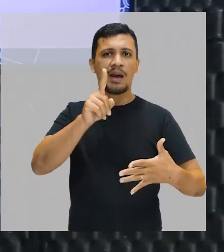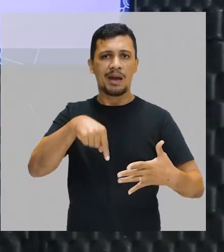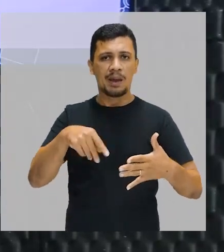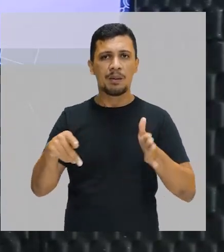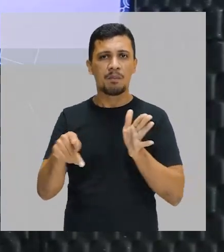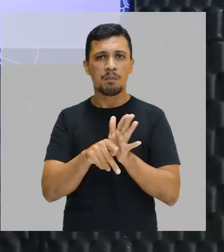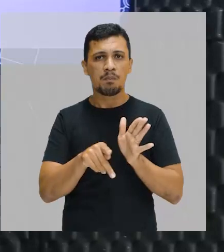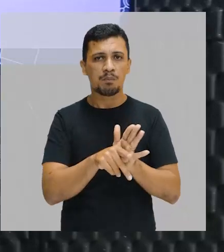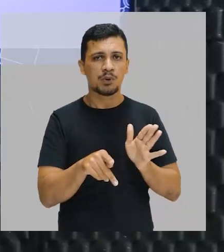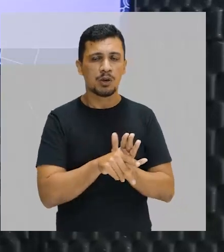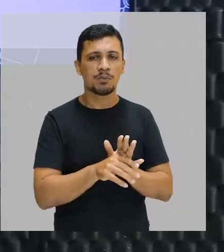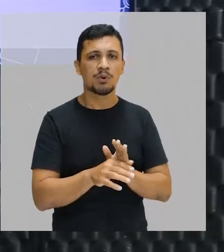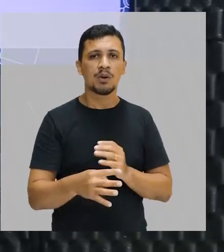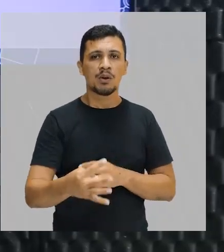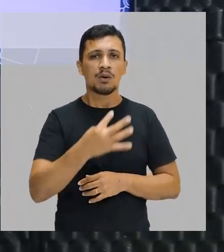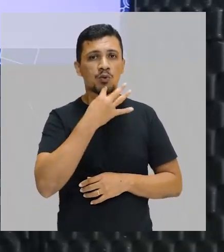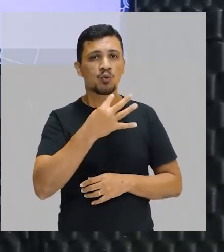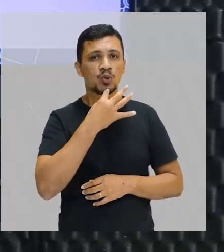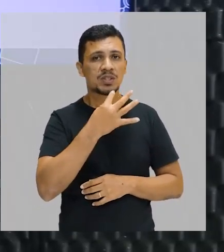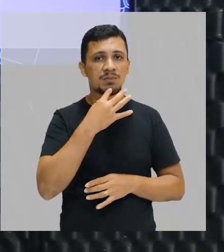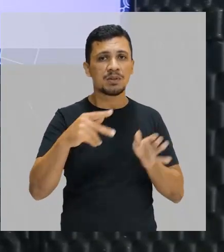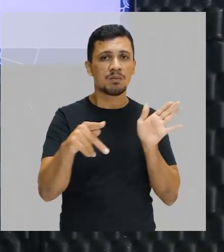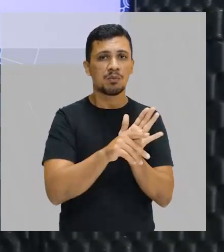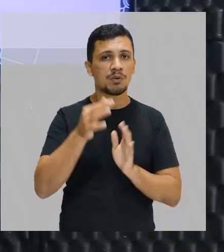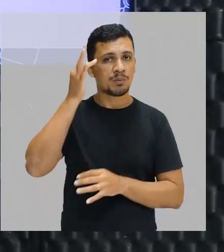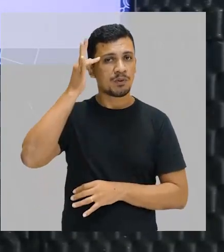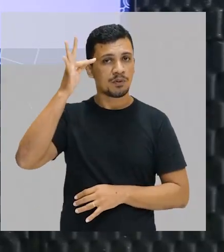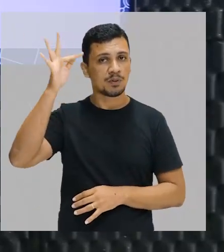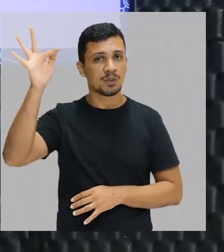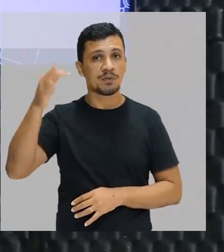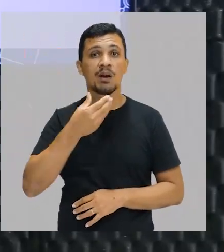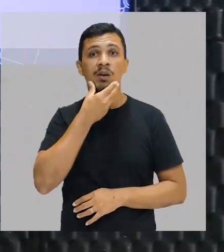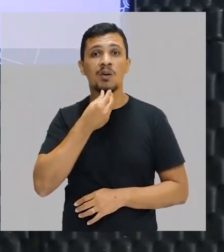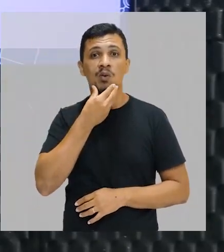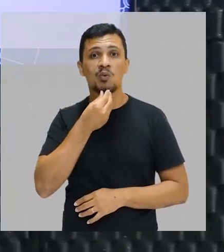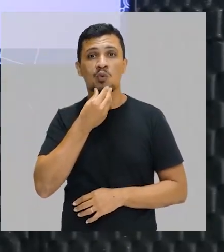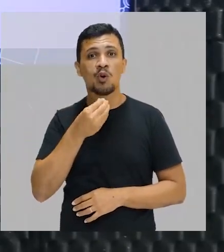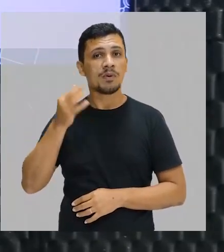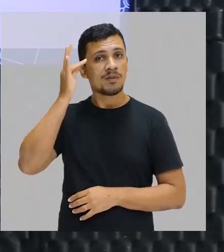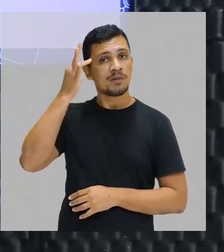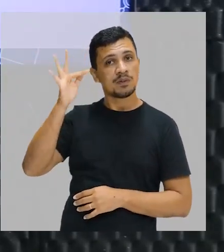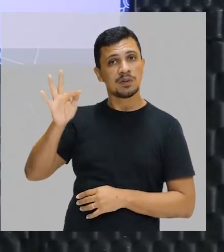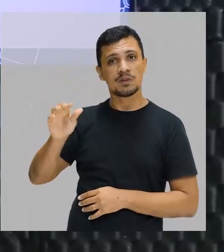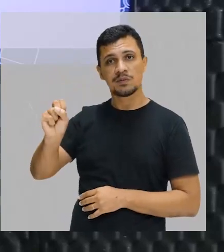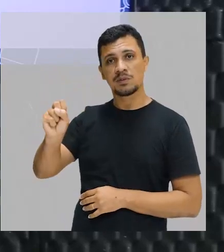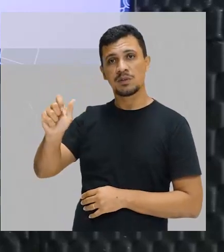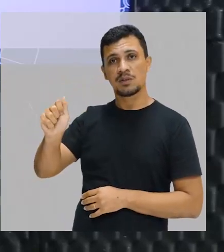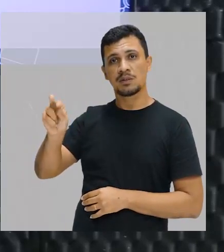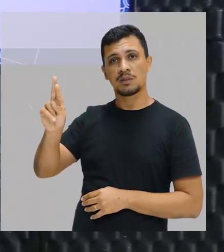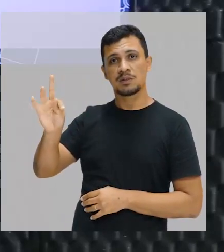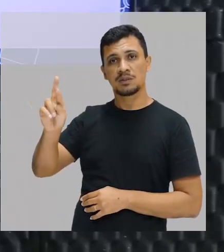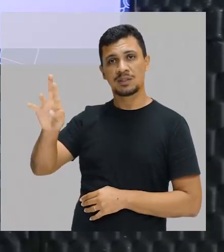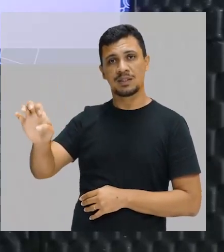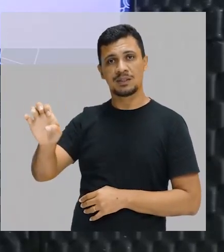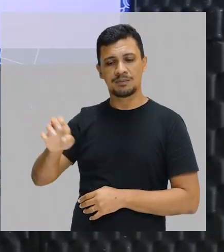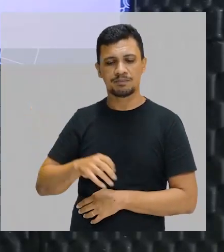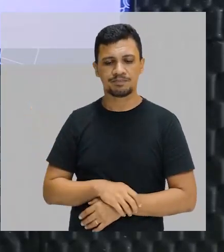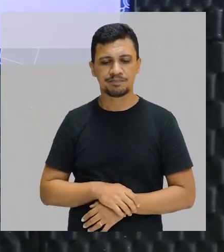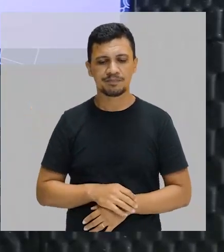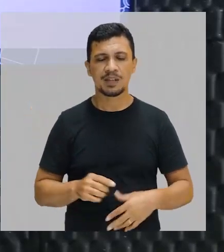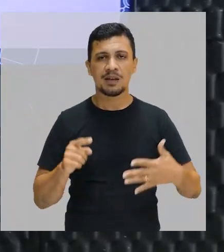muito bonita até, do nosso Sartre, né? Não, é relativismo também não. Nós não temos, tá,